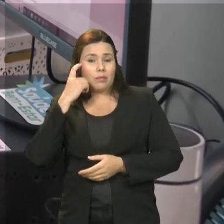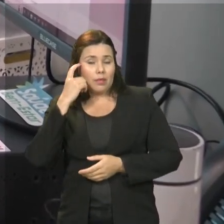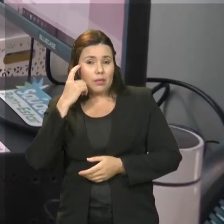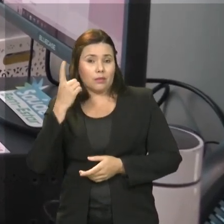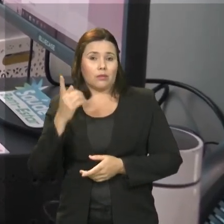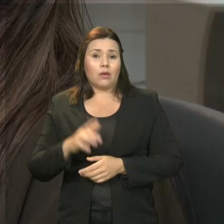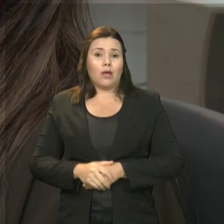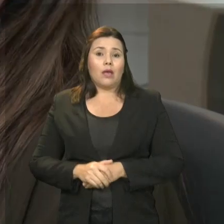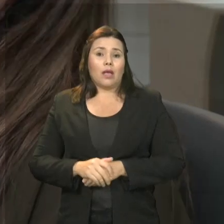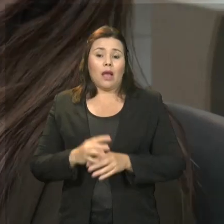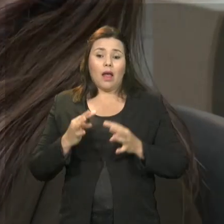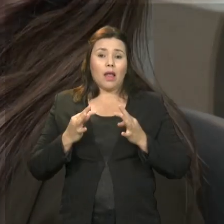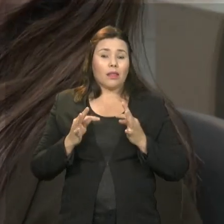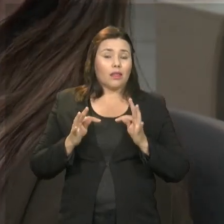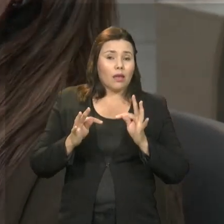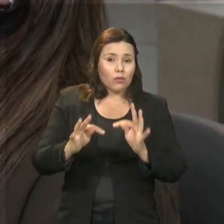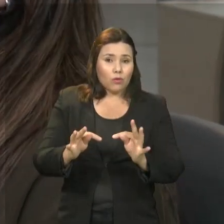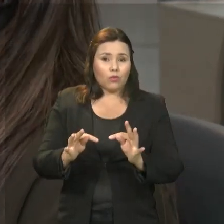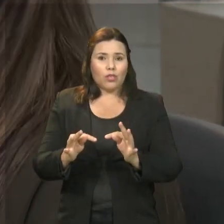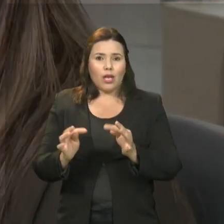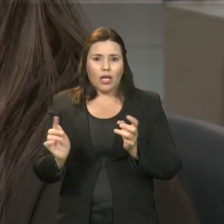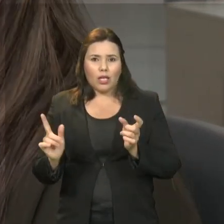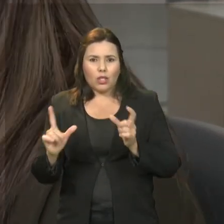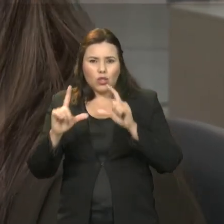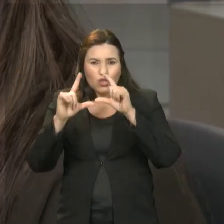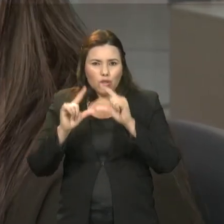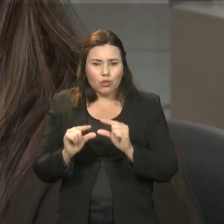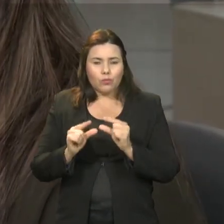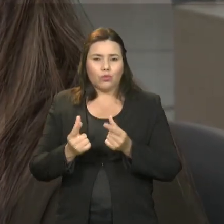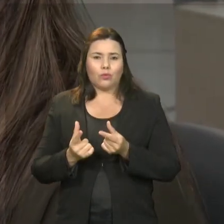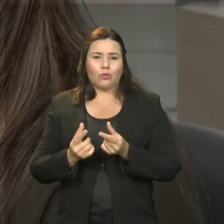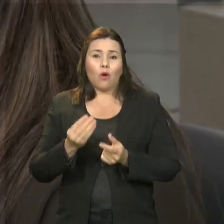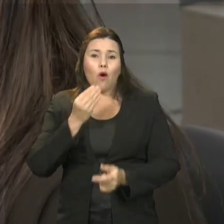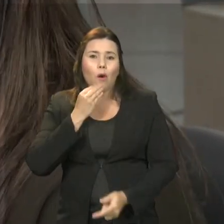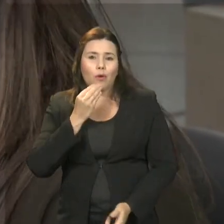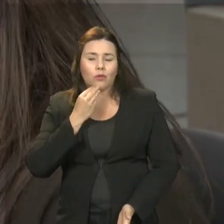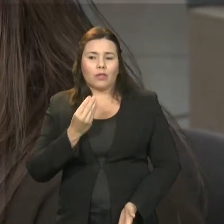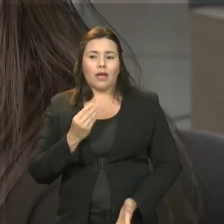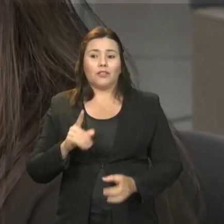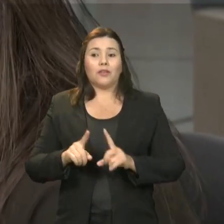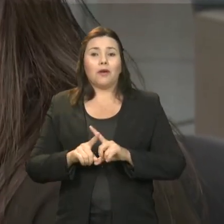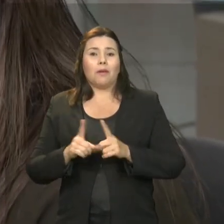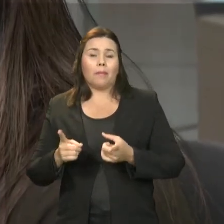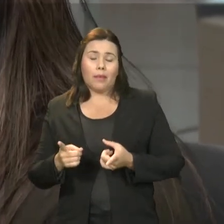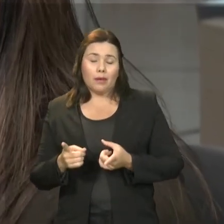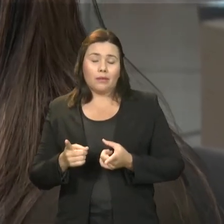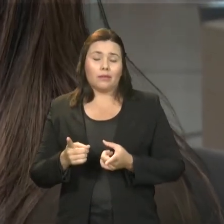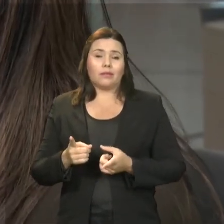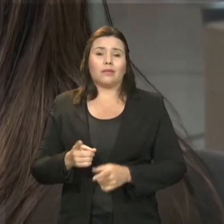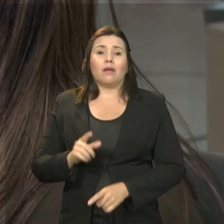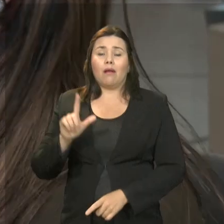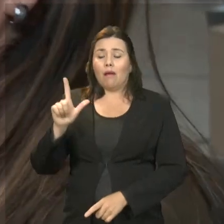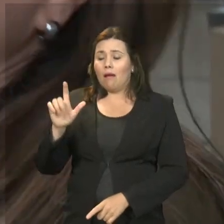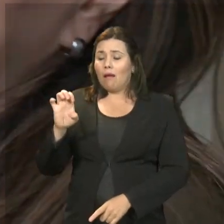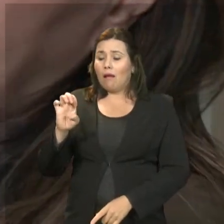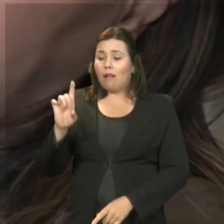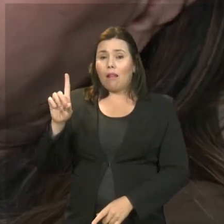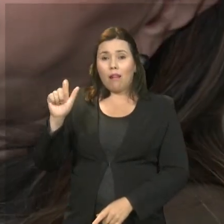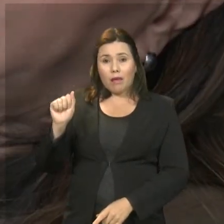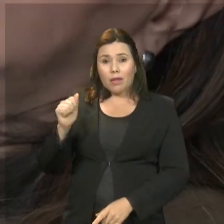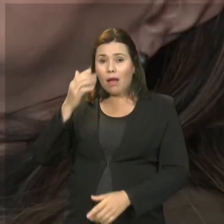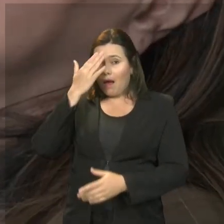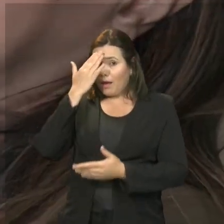dos radialistas, a Leda acredita que a chegada das tecnologias faz uma ampliação nas possibilidades